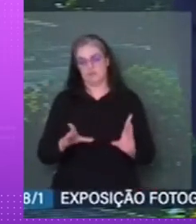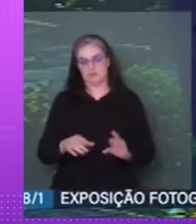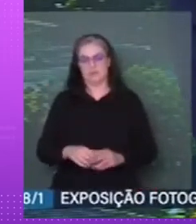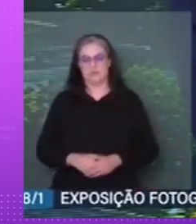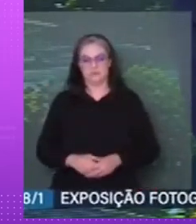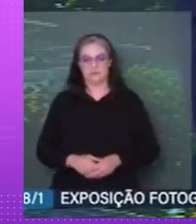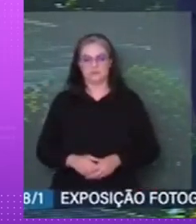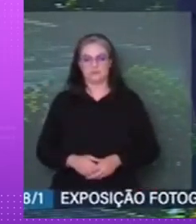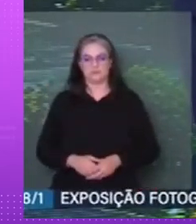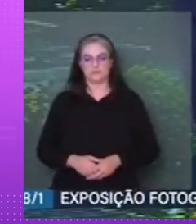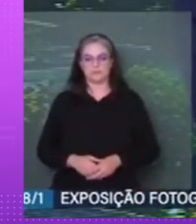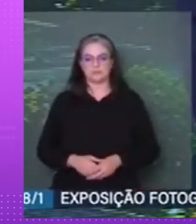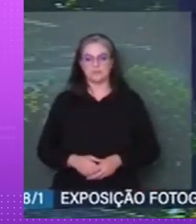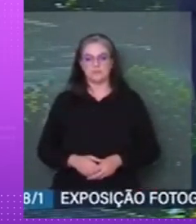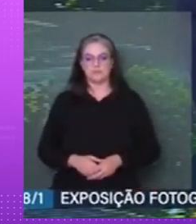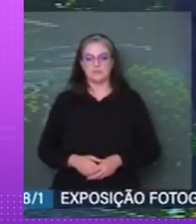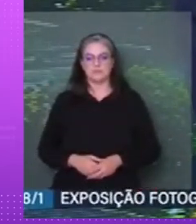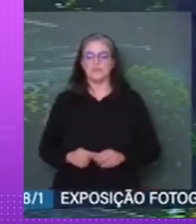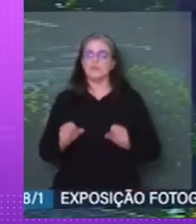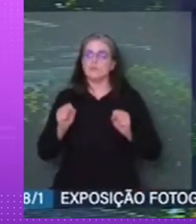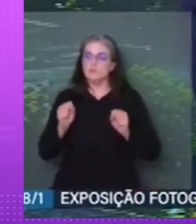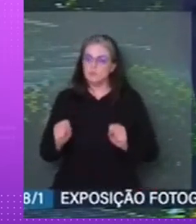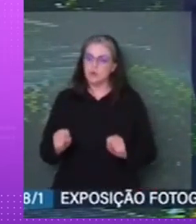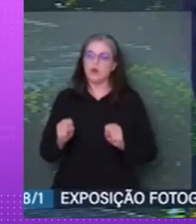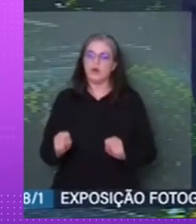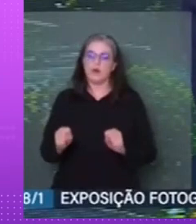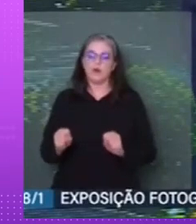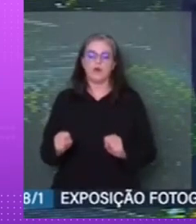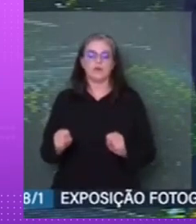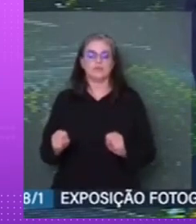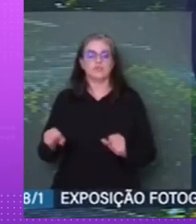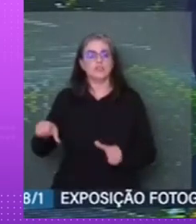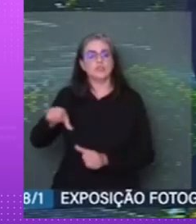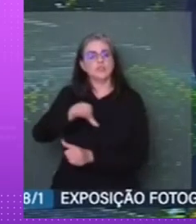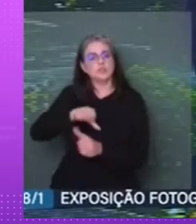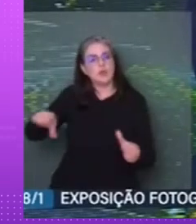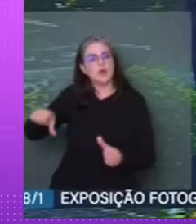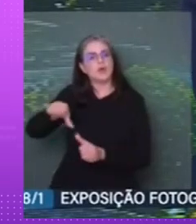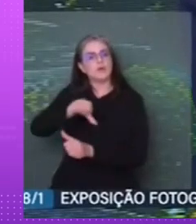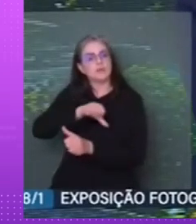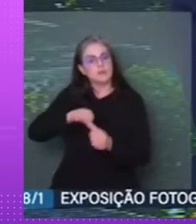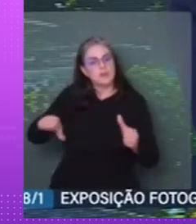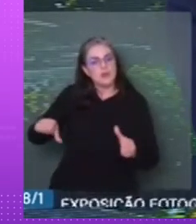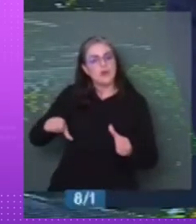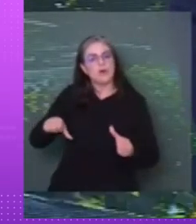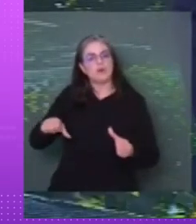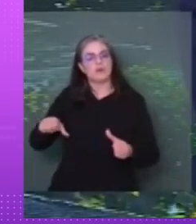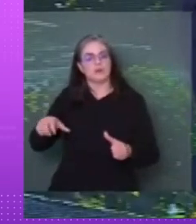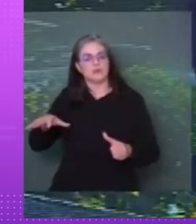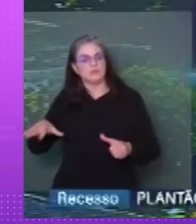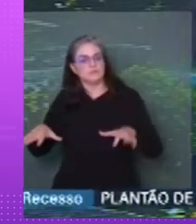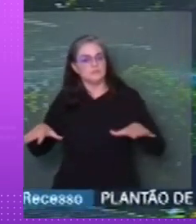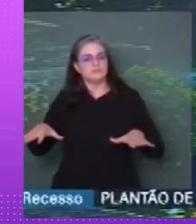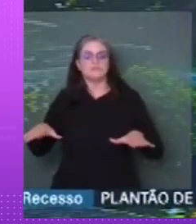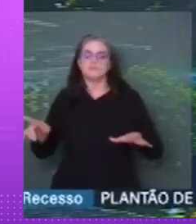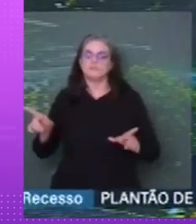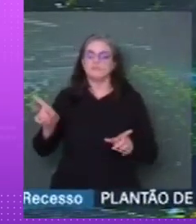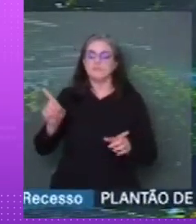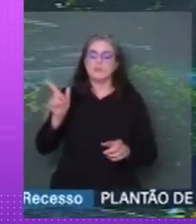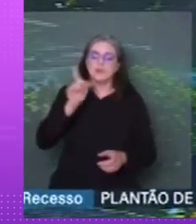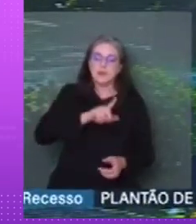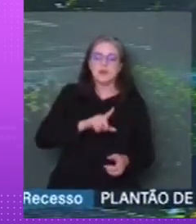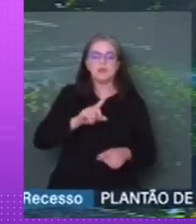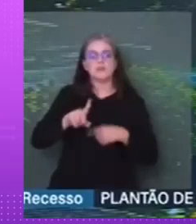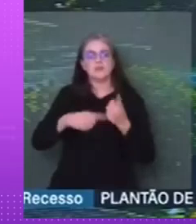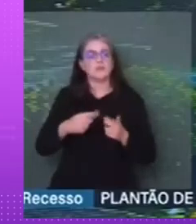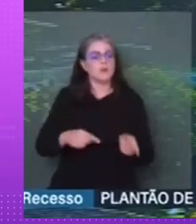aí, nesse caso, é só as pessoas, as investigações têm que acontecer, né? As pessoas têm que ser responsabilizadas, mas só pra gente ver como o discurso muda, né? Quando